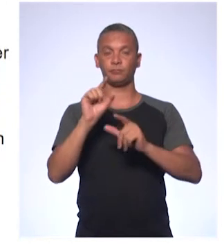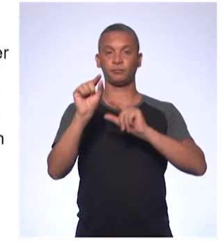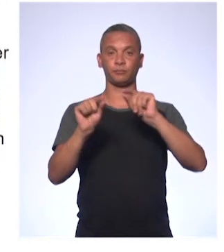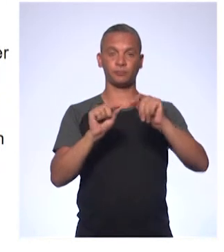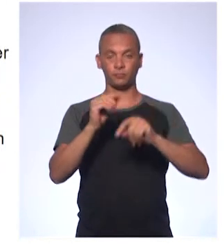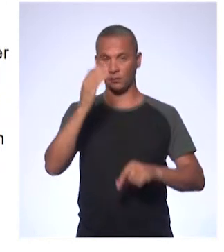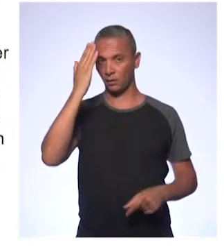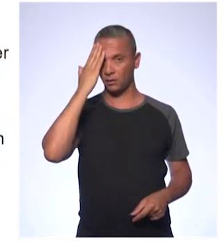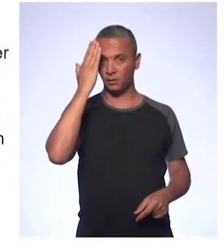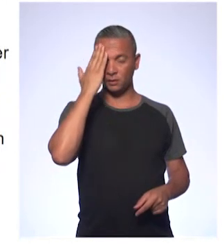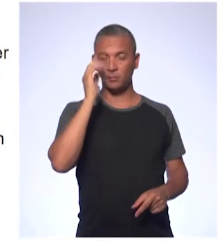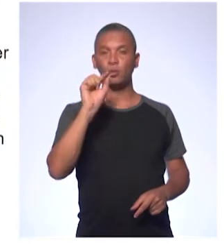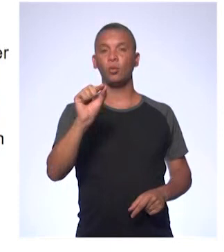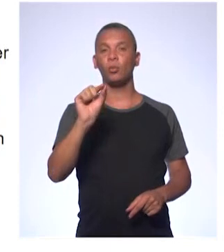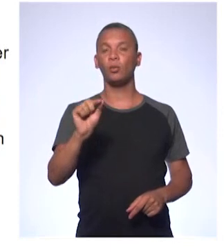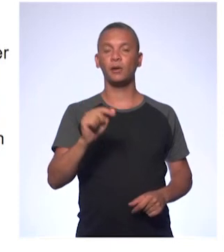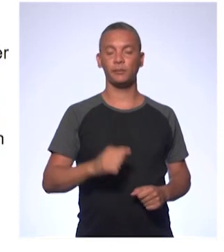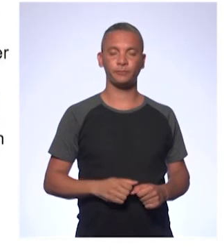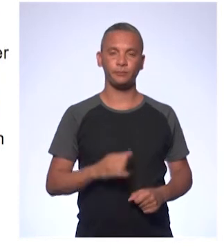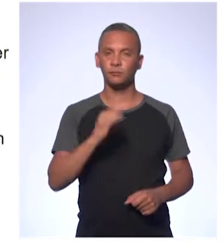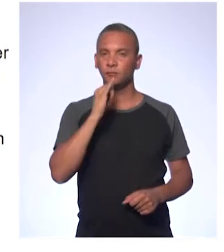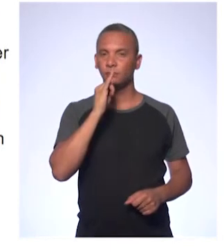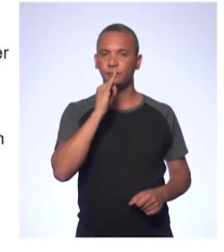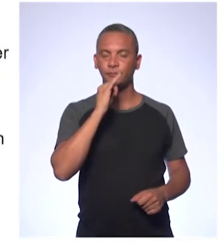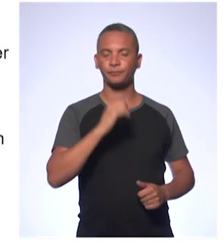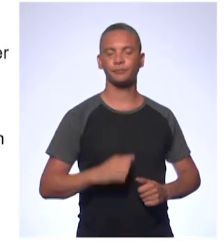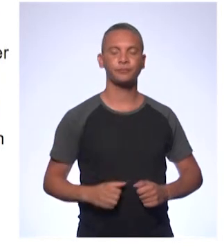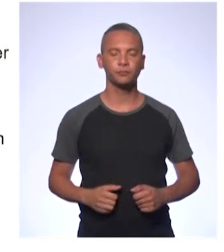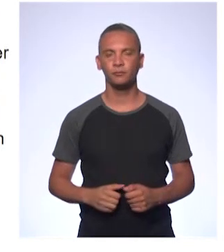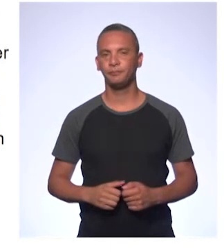saber exatamente o que é, não é? Vejam só.